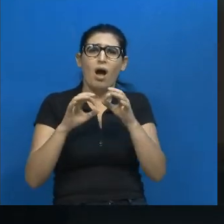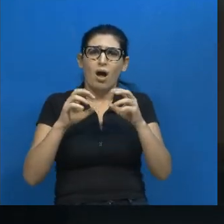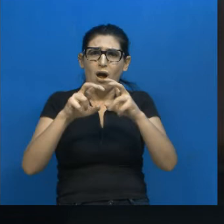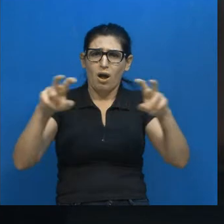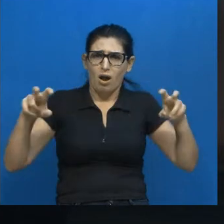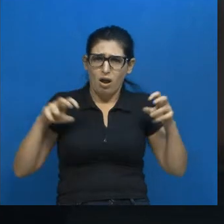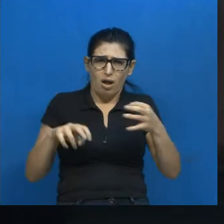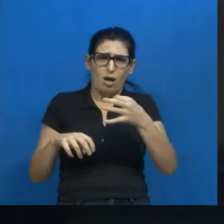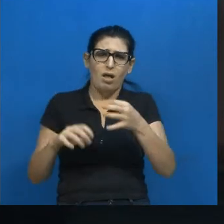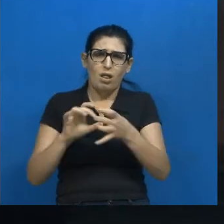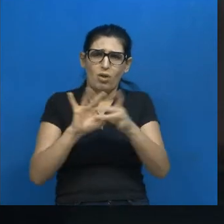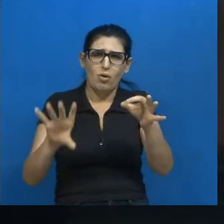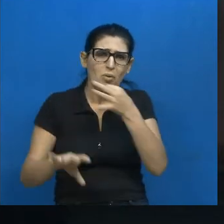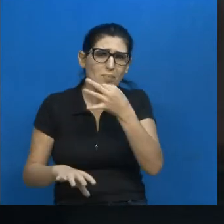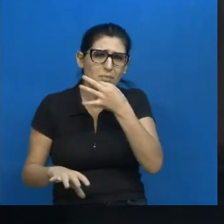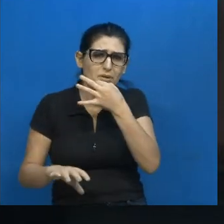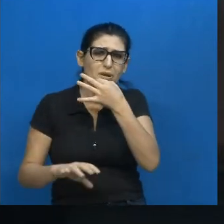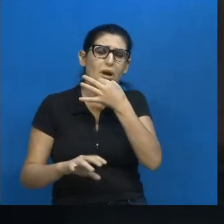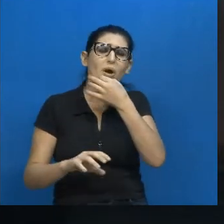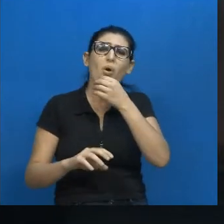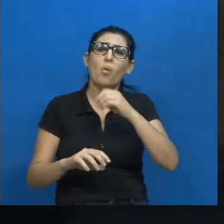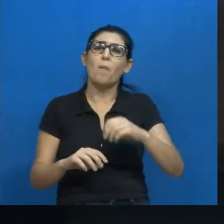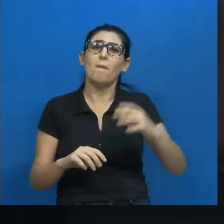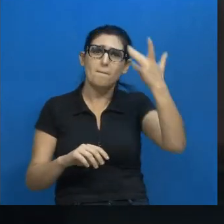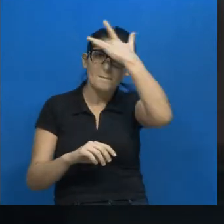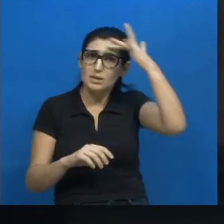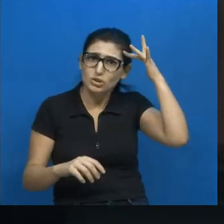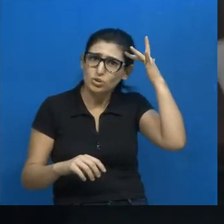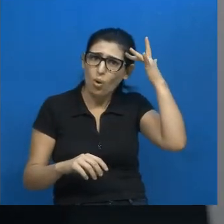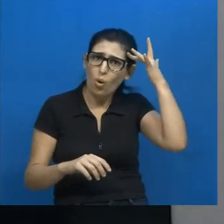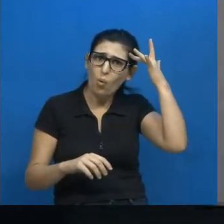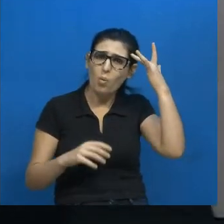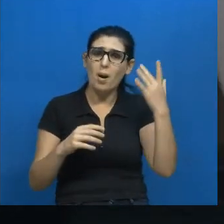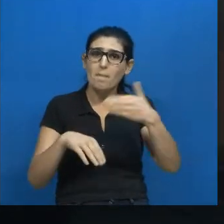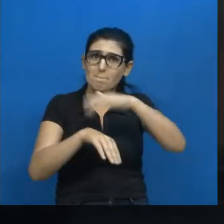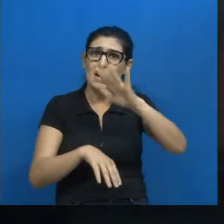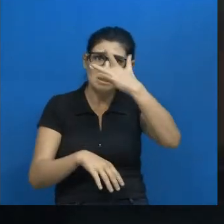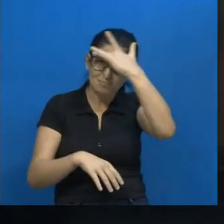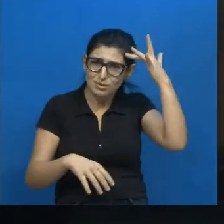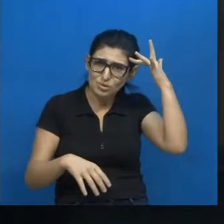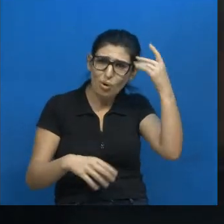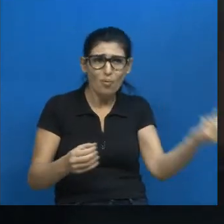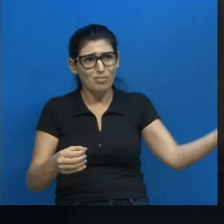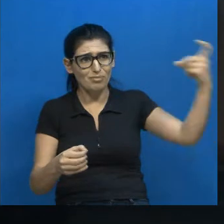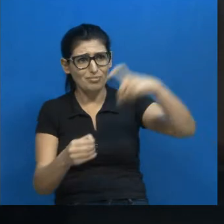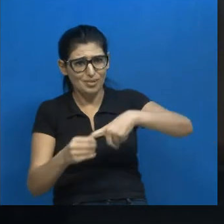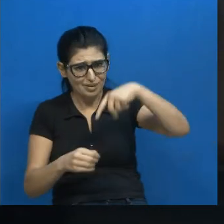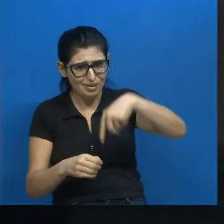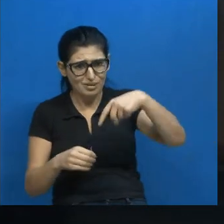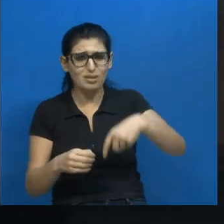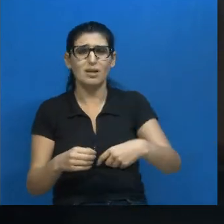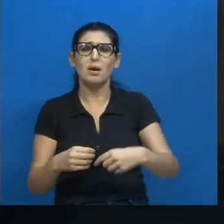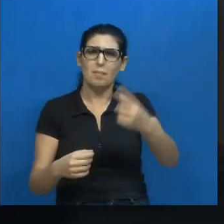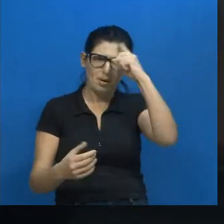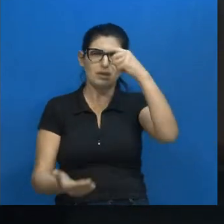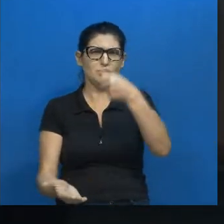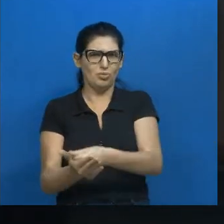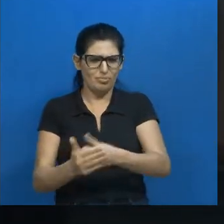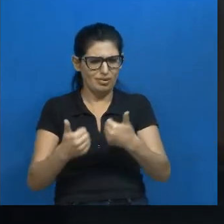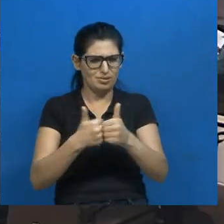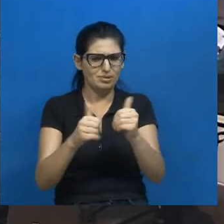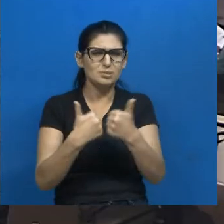que possa a população tomar ciência dessas condições tão difíceis que é o transporte da